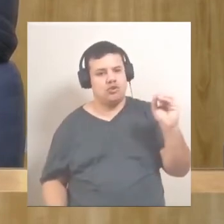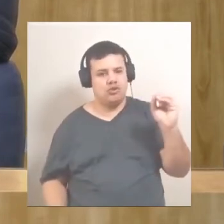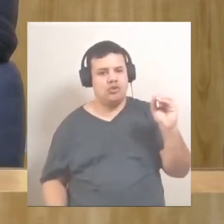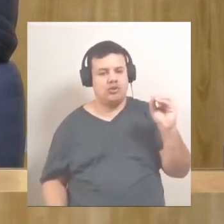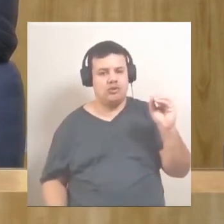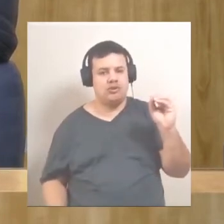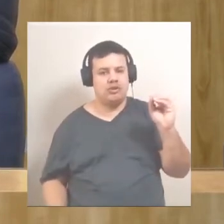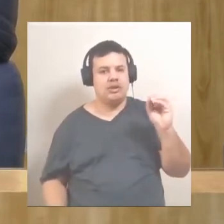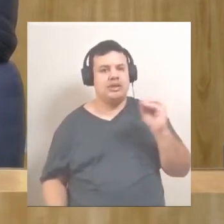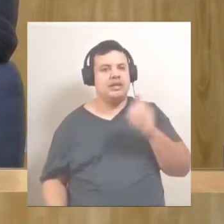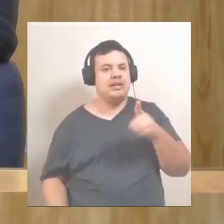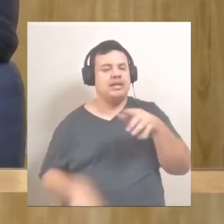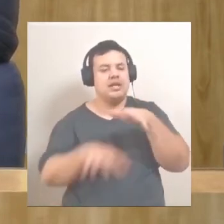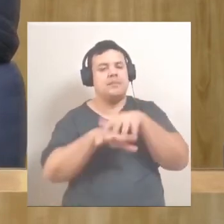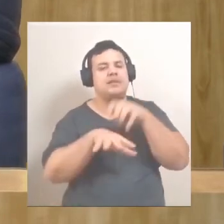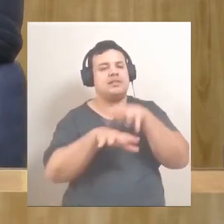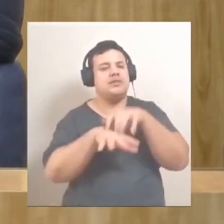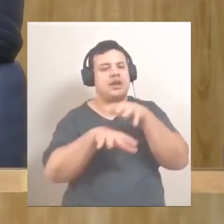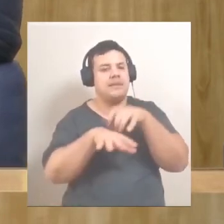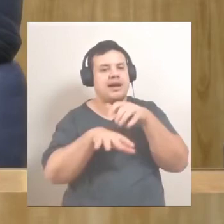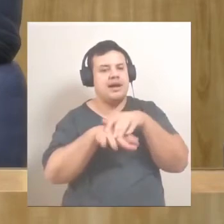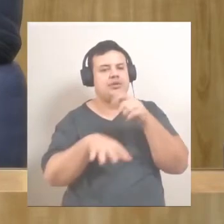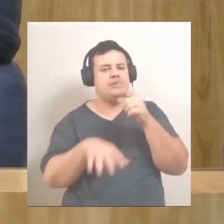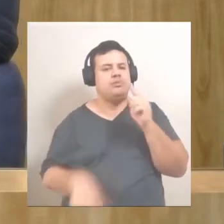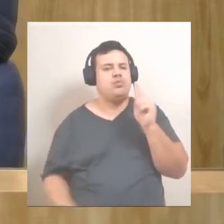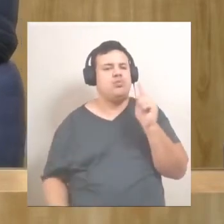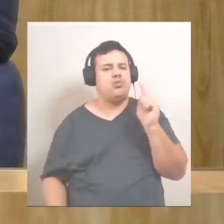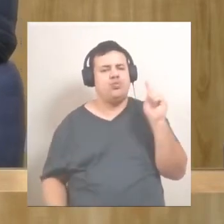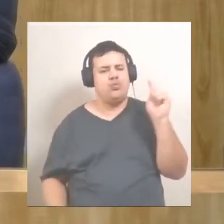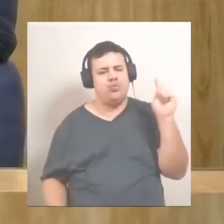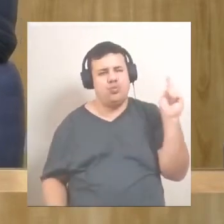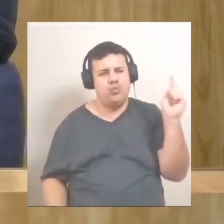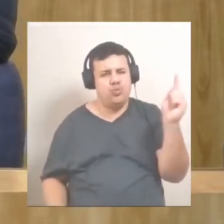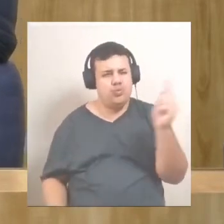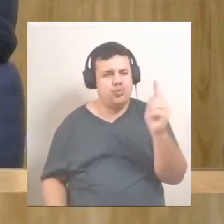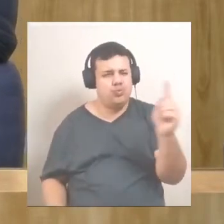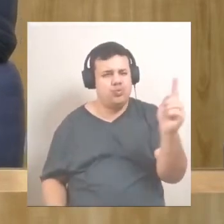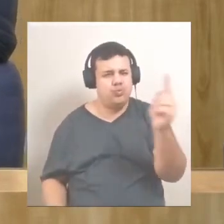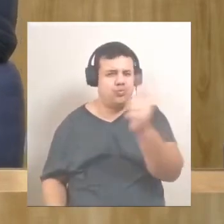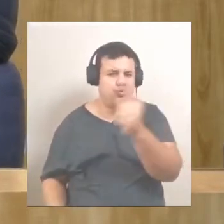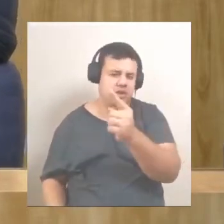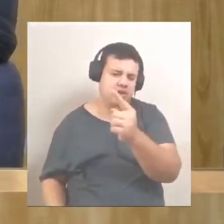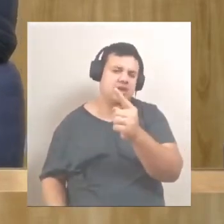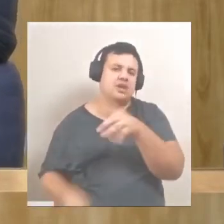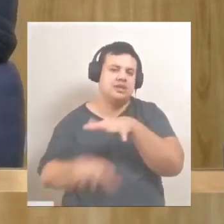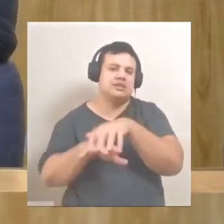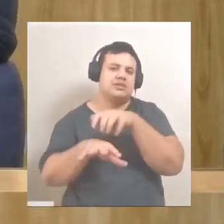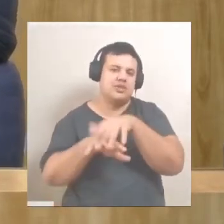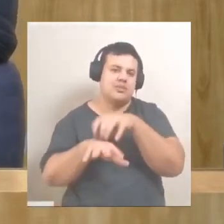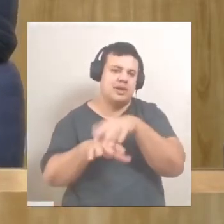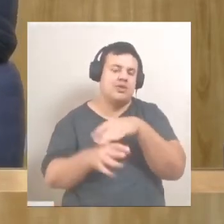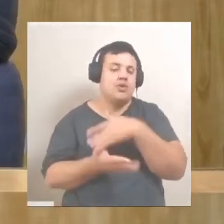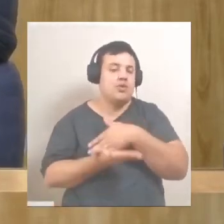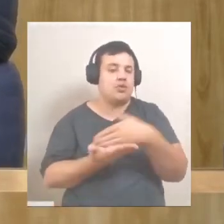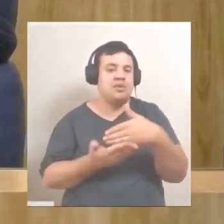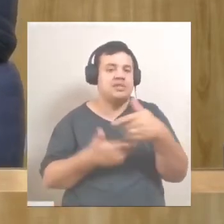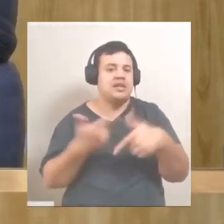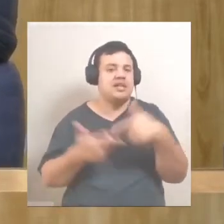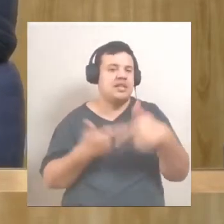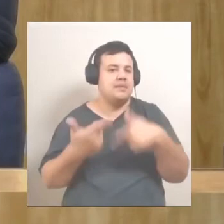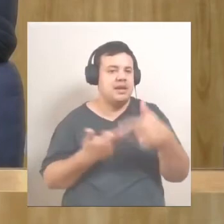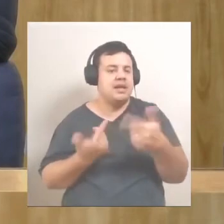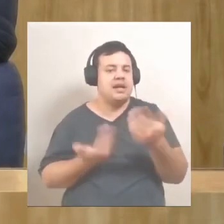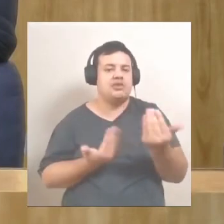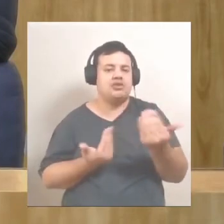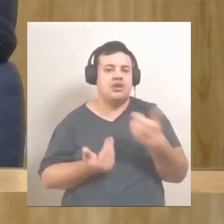Limão, ele dava volta no mundo para poder chegar lá em Santo Amaro. E foi o primeiro ano que eu comecei a trabalhar. Comecei a trabalhar muito nova,